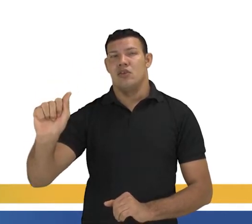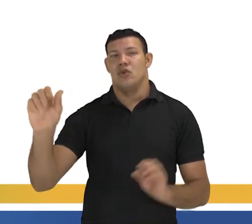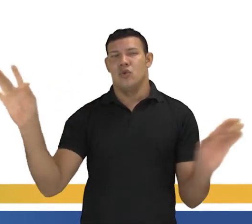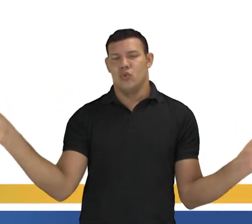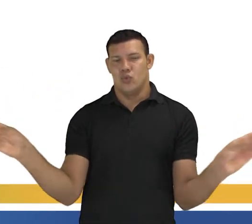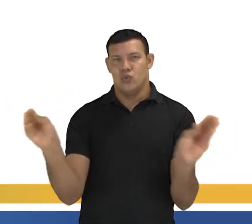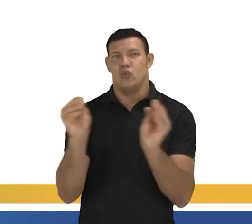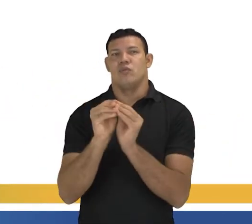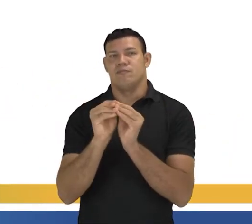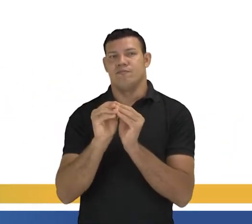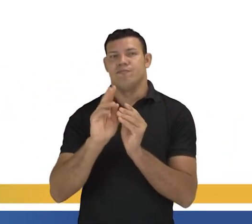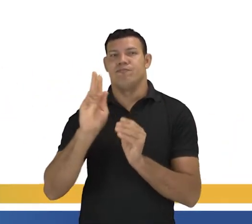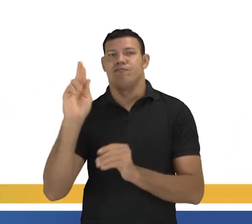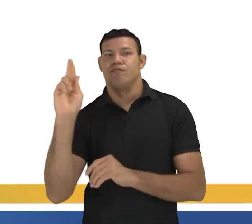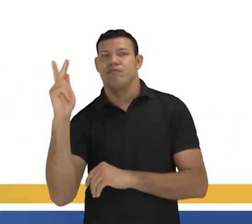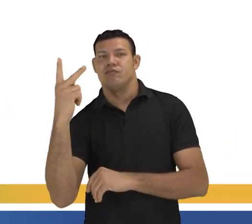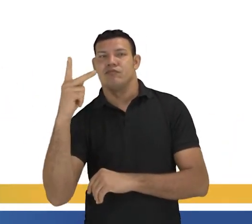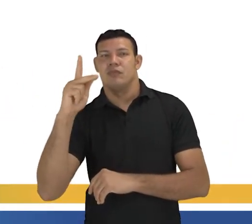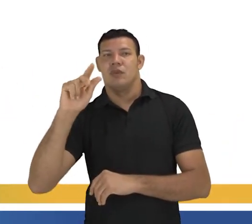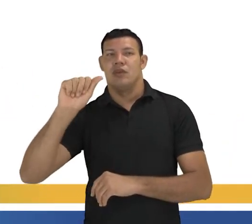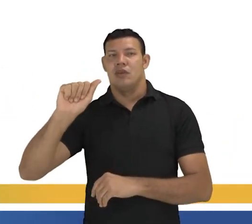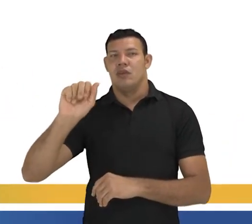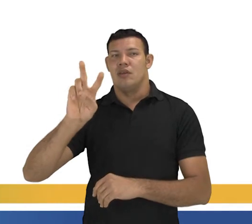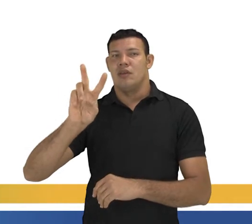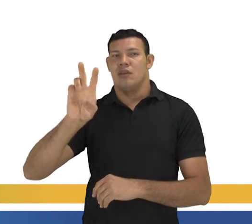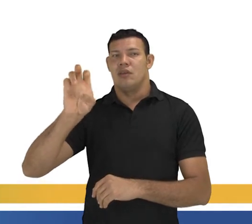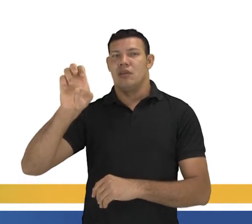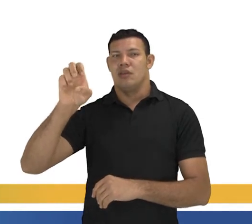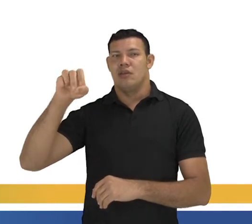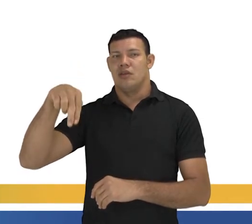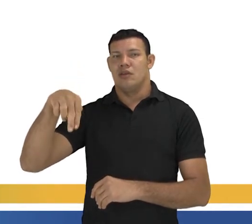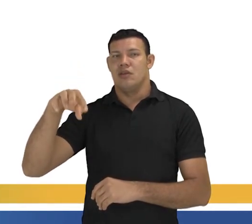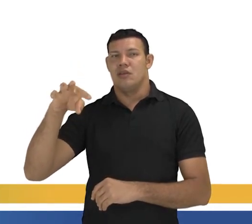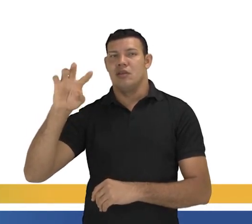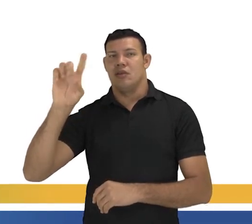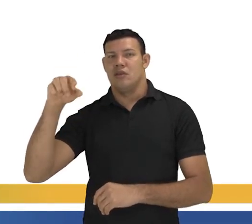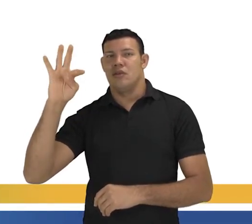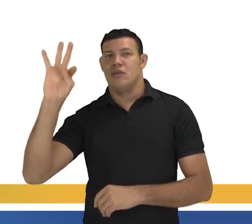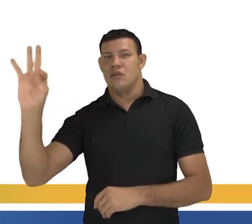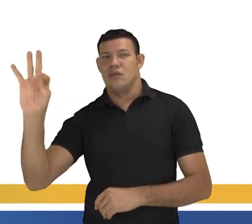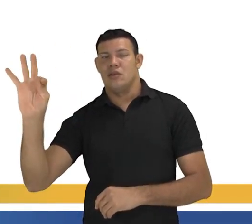not, ficando haven't or hasn't. Tudo bem?